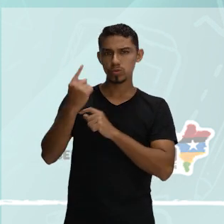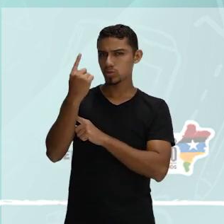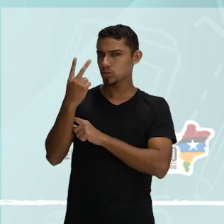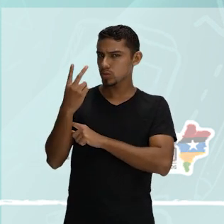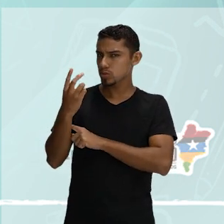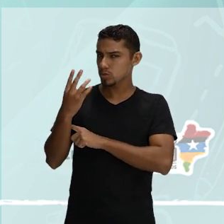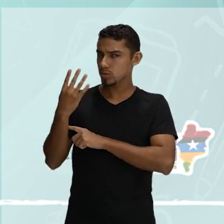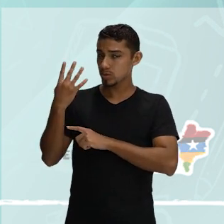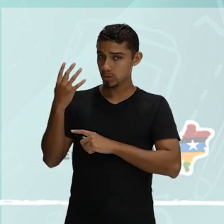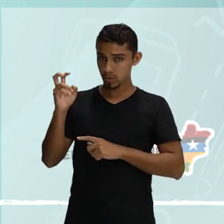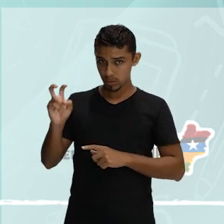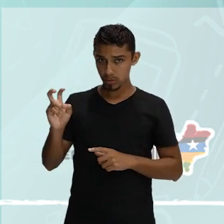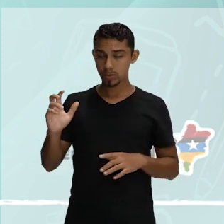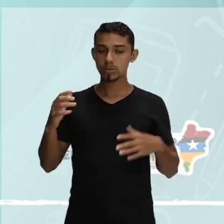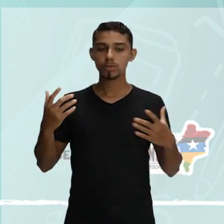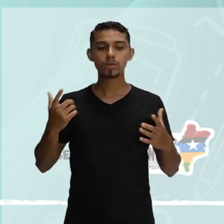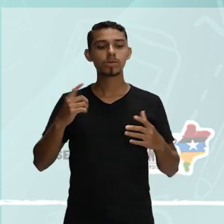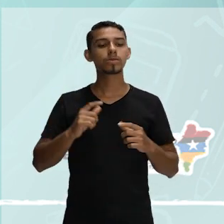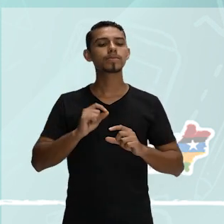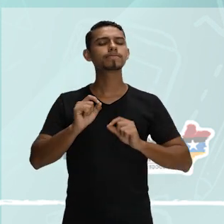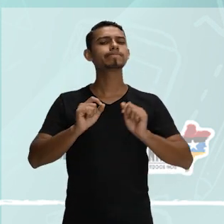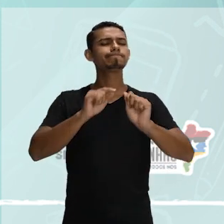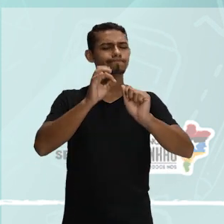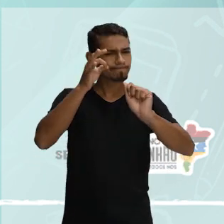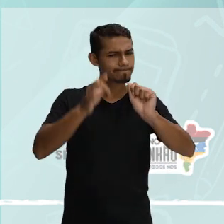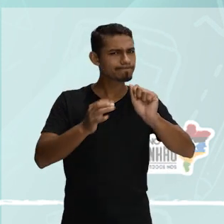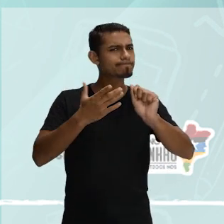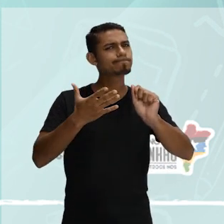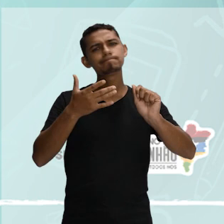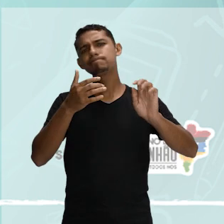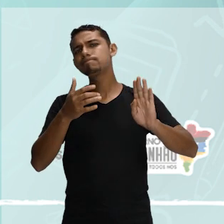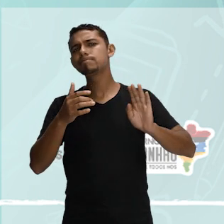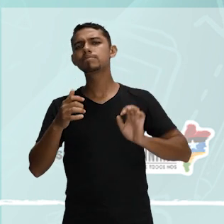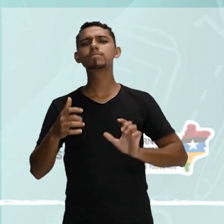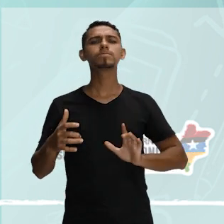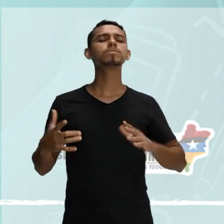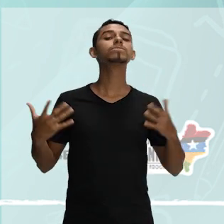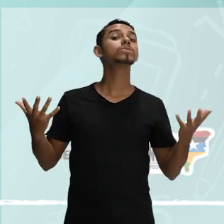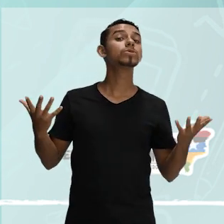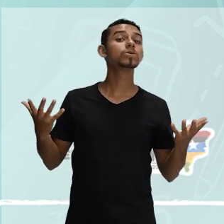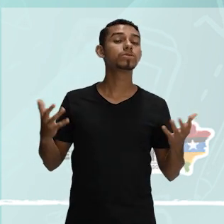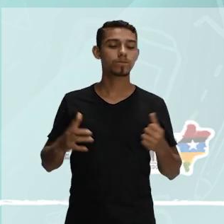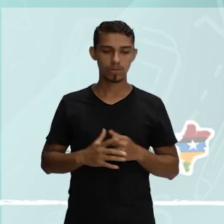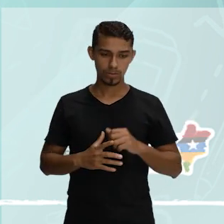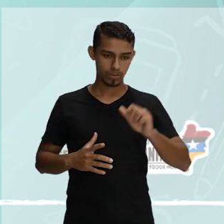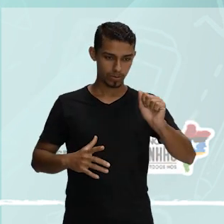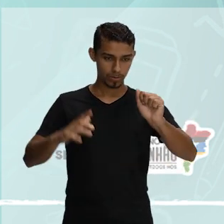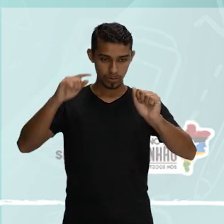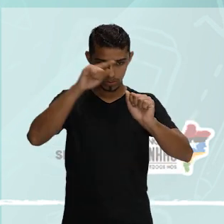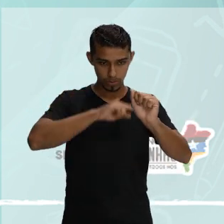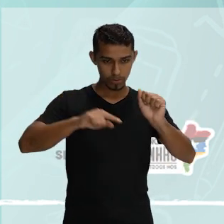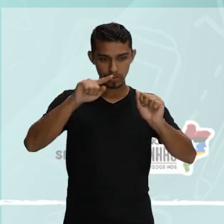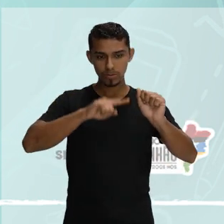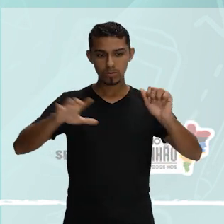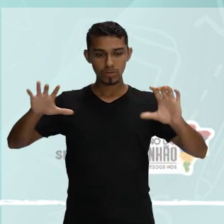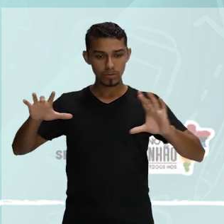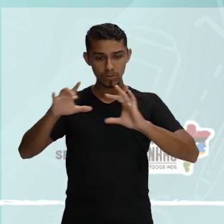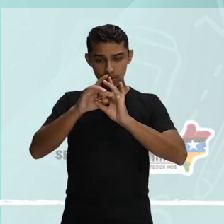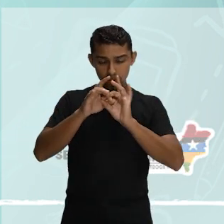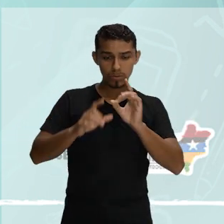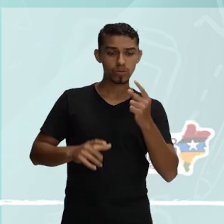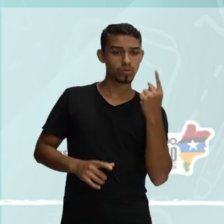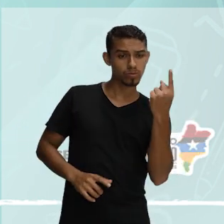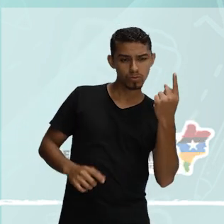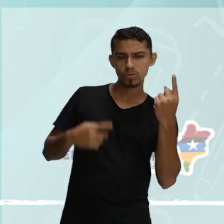que, vamos lá, do cruzamento de 1 e 2 resultam descendentes